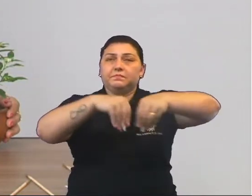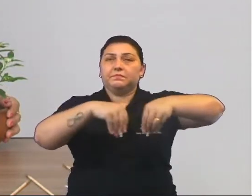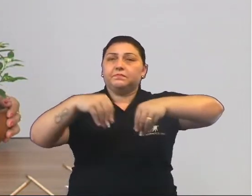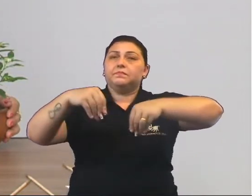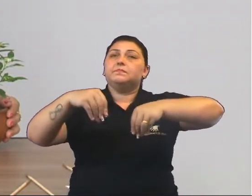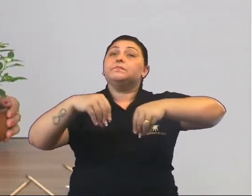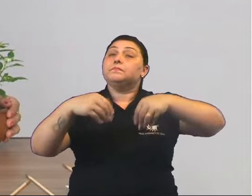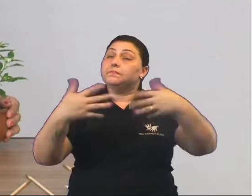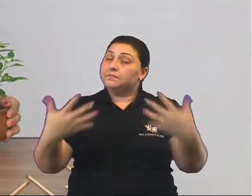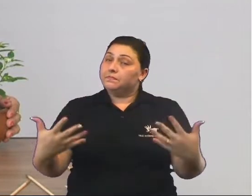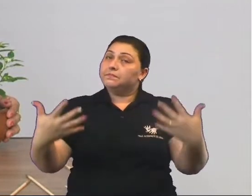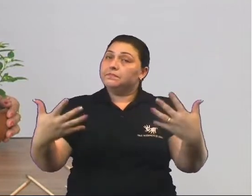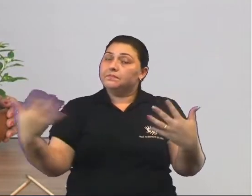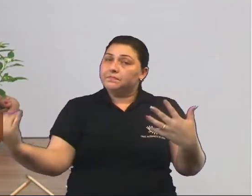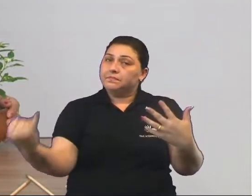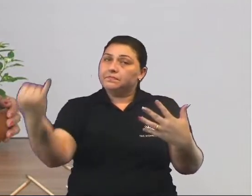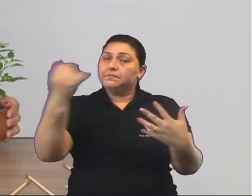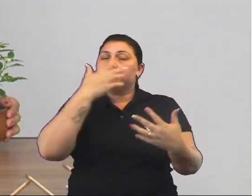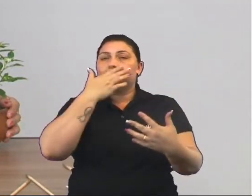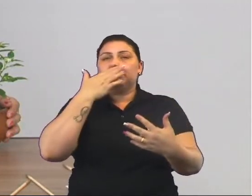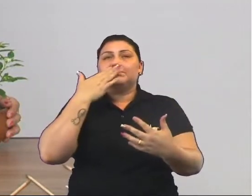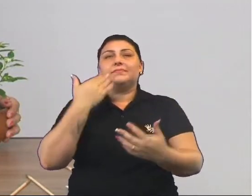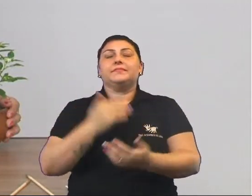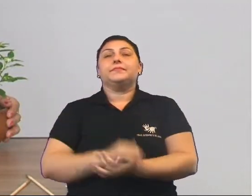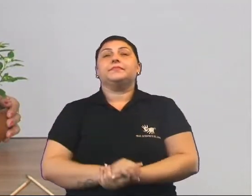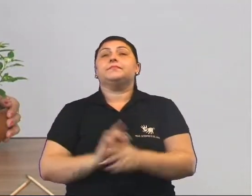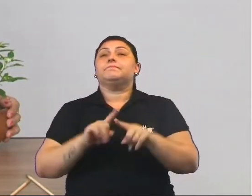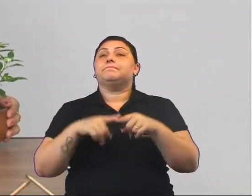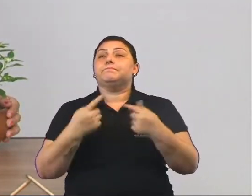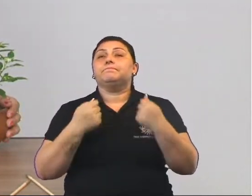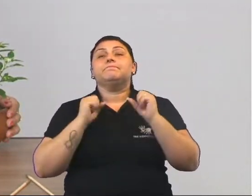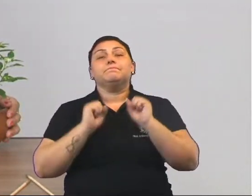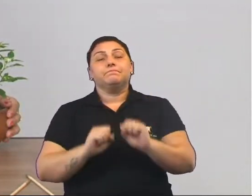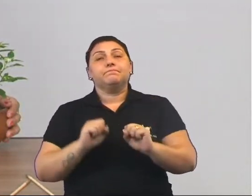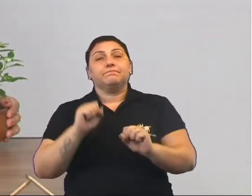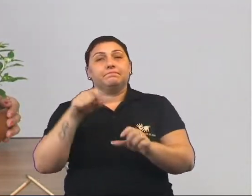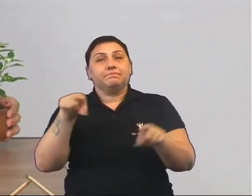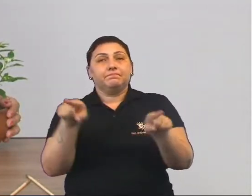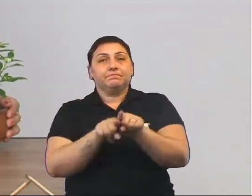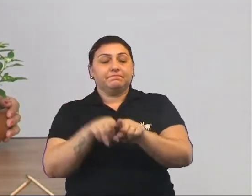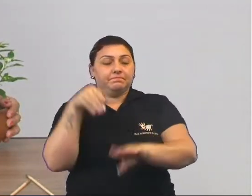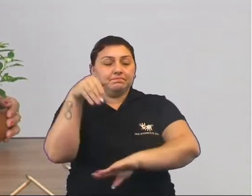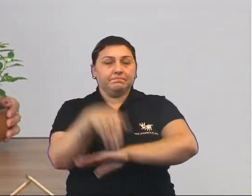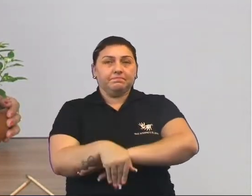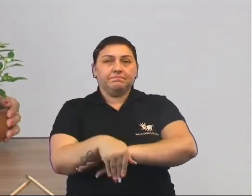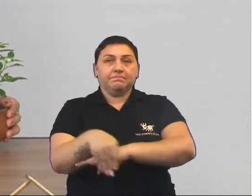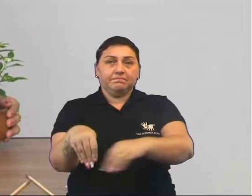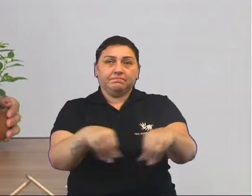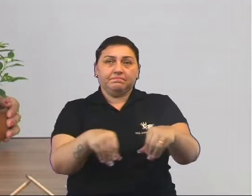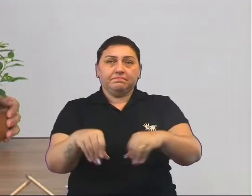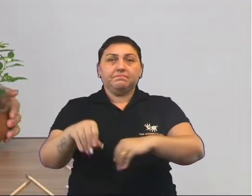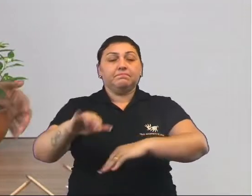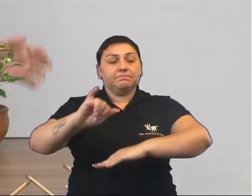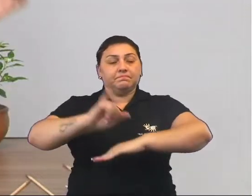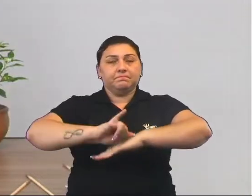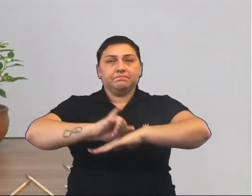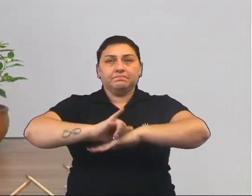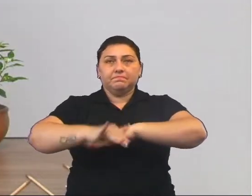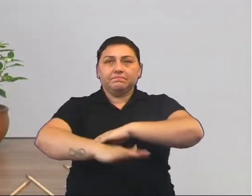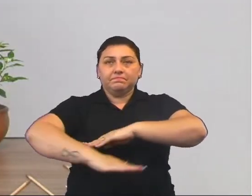do solo. Aqui ela está plantada nesse vaso, mas ela poderia estar plantada diretamente no solo,